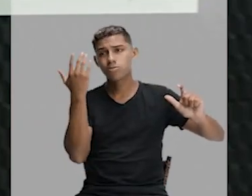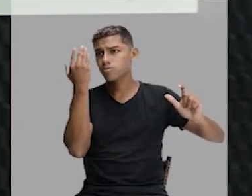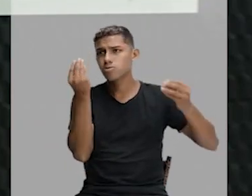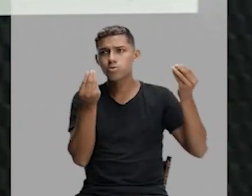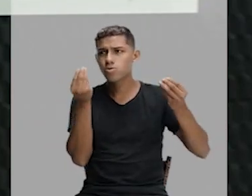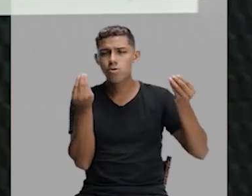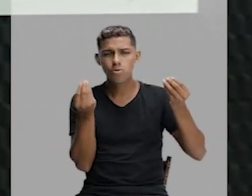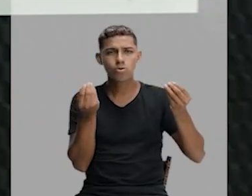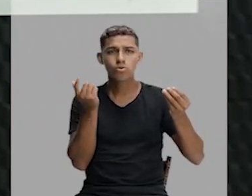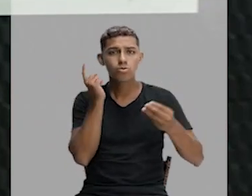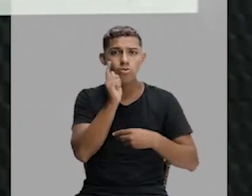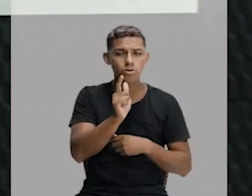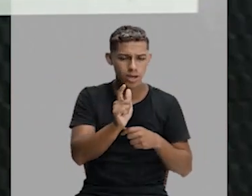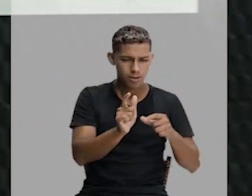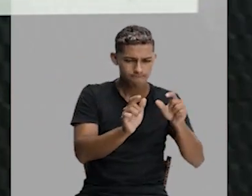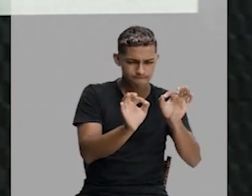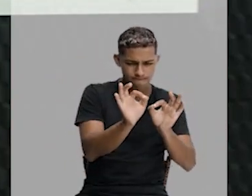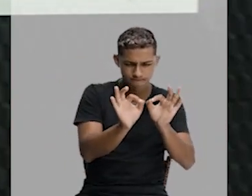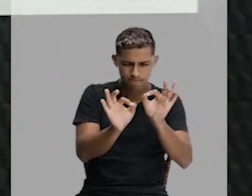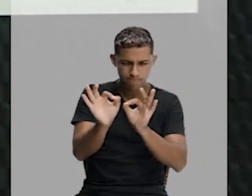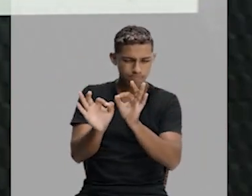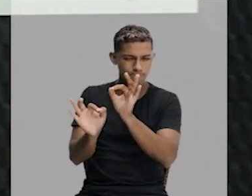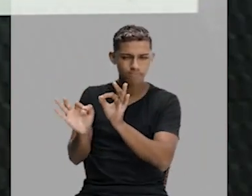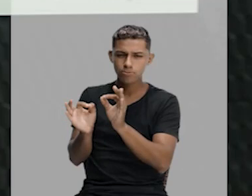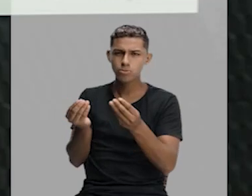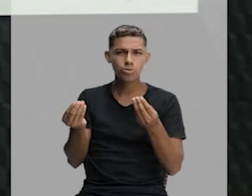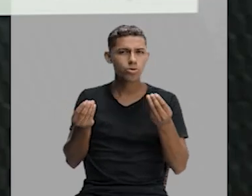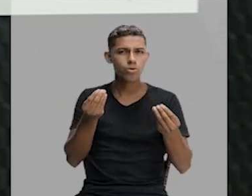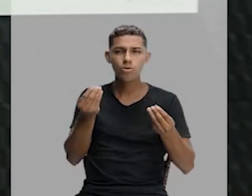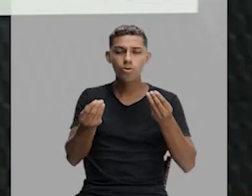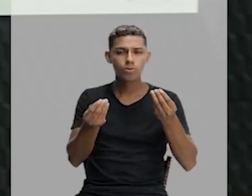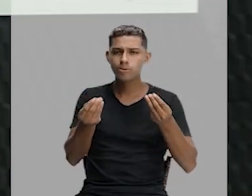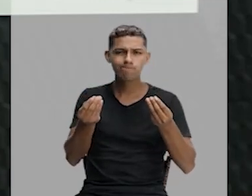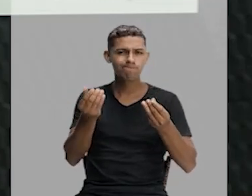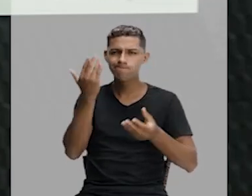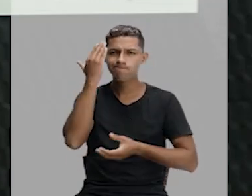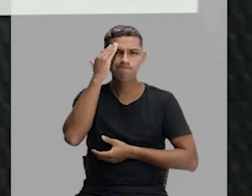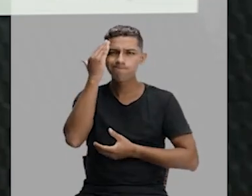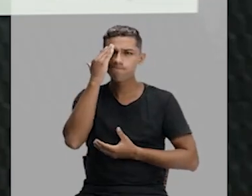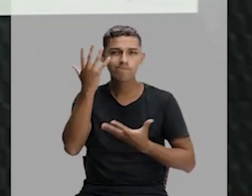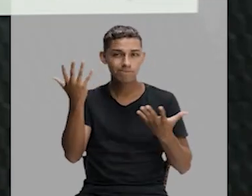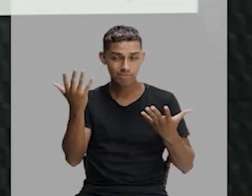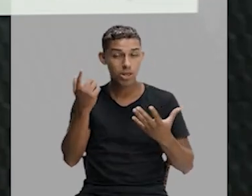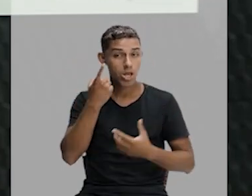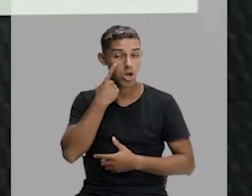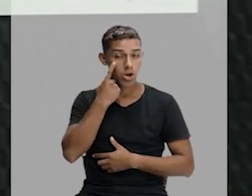Como é que eu formo um prisma? Olha só, perceba que eu tenho aqui